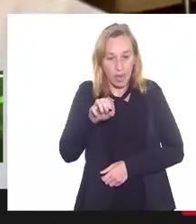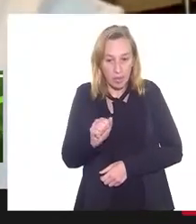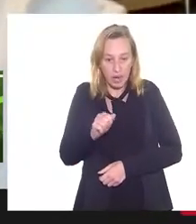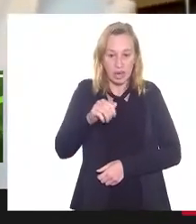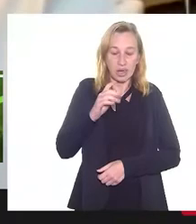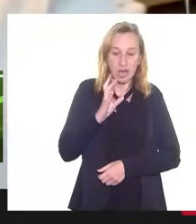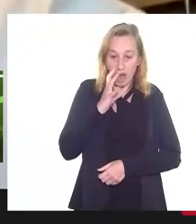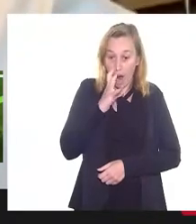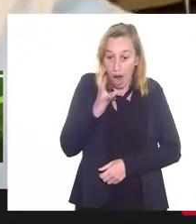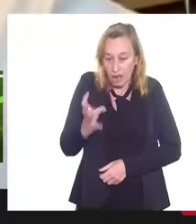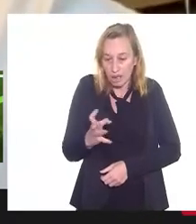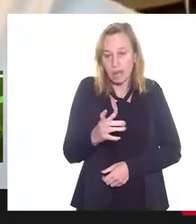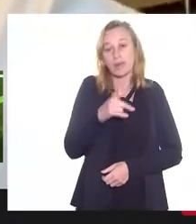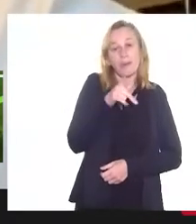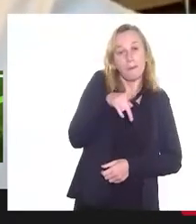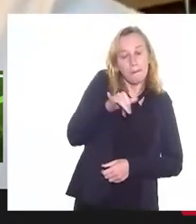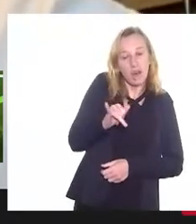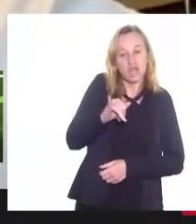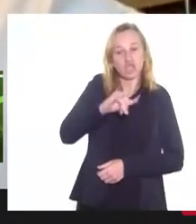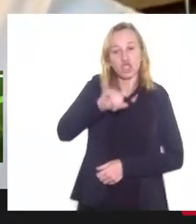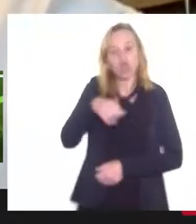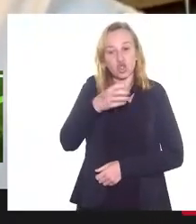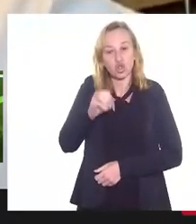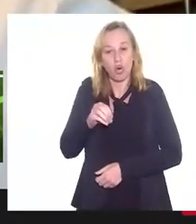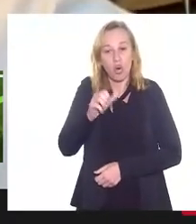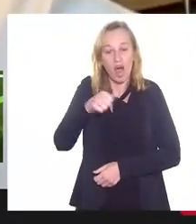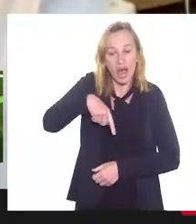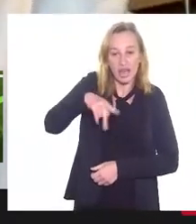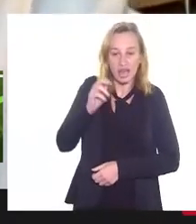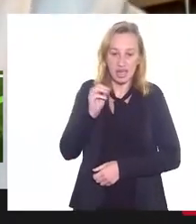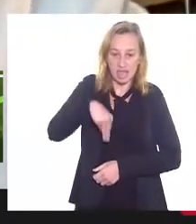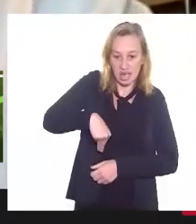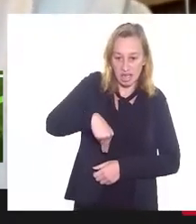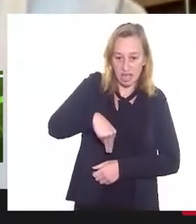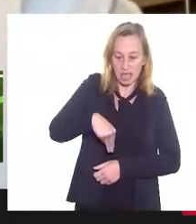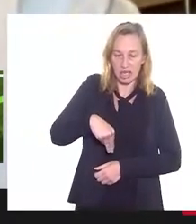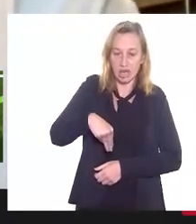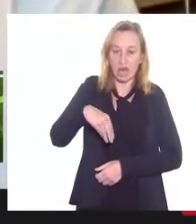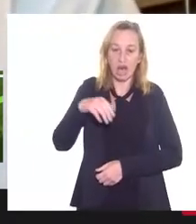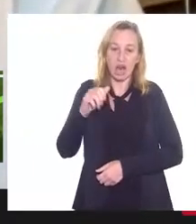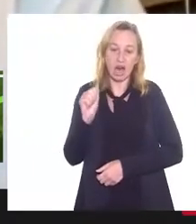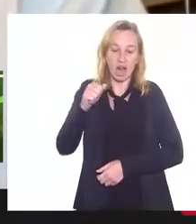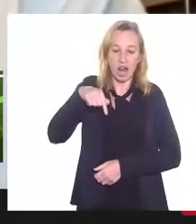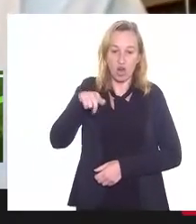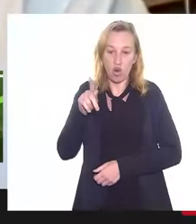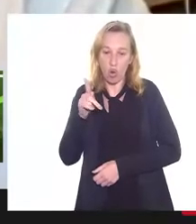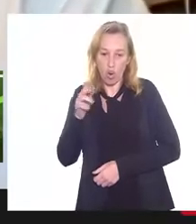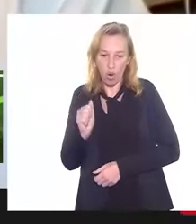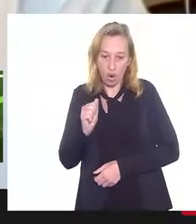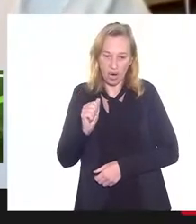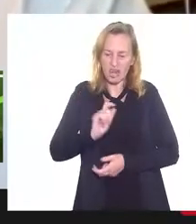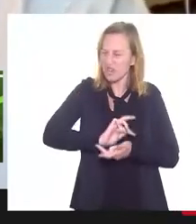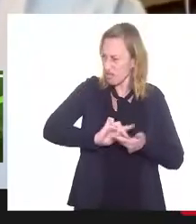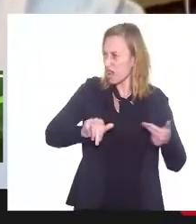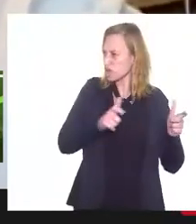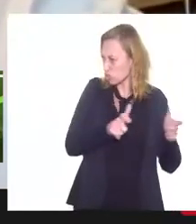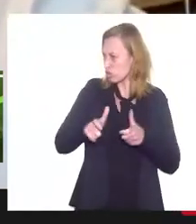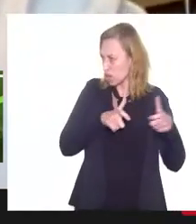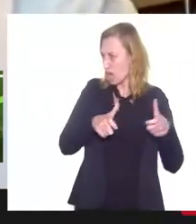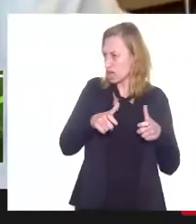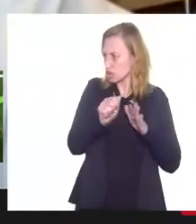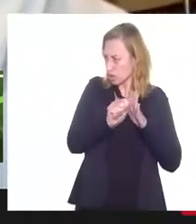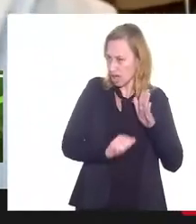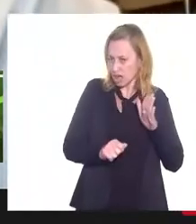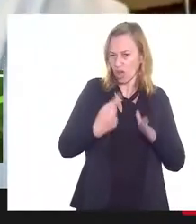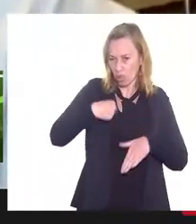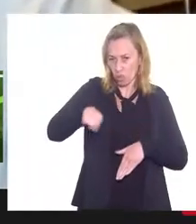Pai Joaquim de Angola, no Ilê Quezichei, no Templo Jesus de Nazaré, espiritualista de Umbanda. Eu corro muito terreiro. E